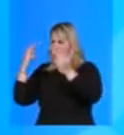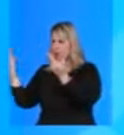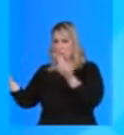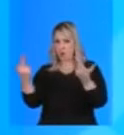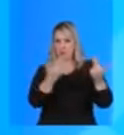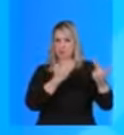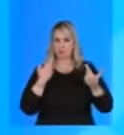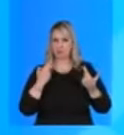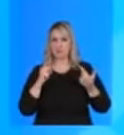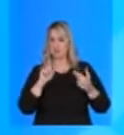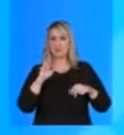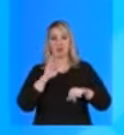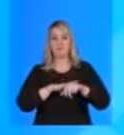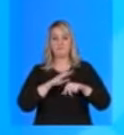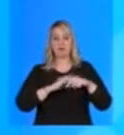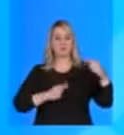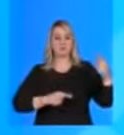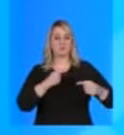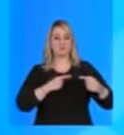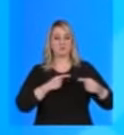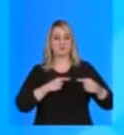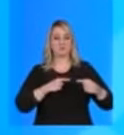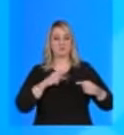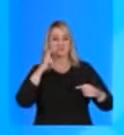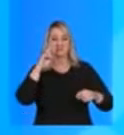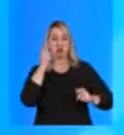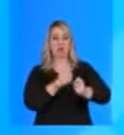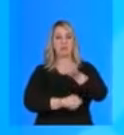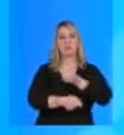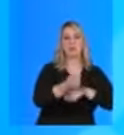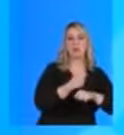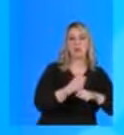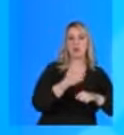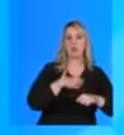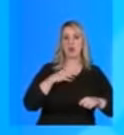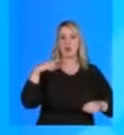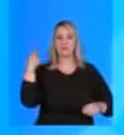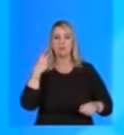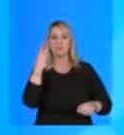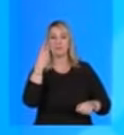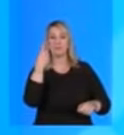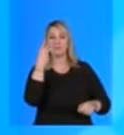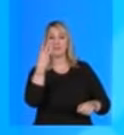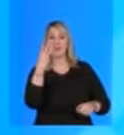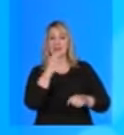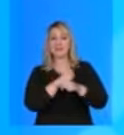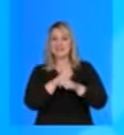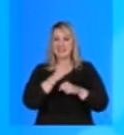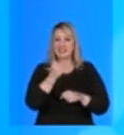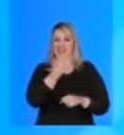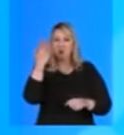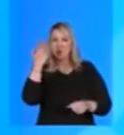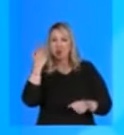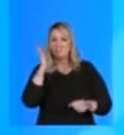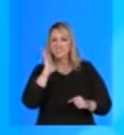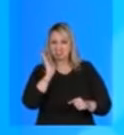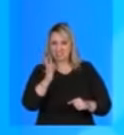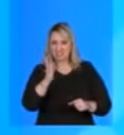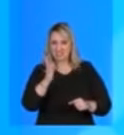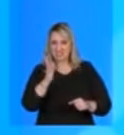ade não faço da política um balcão de negócios sou Deputado há 13 anos sabem Quantas vezes eu já